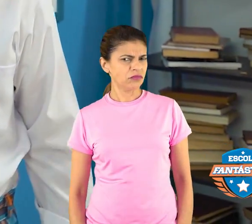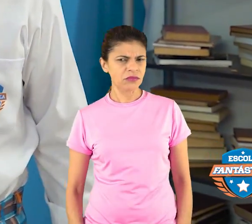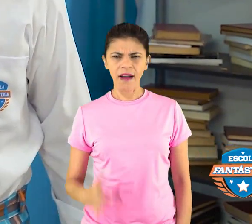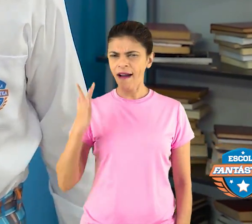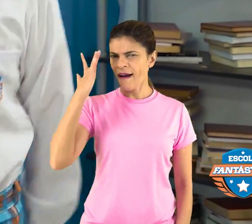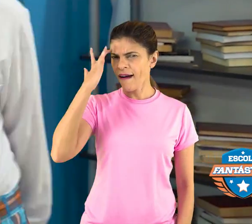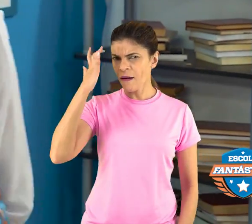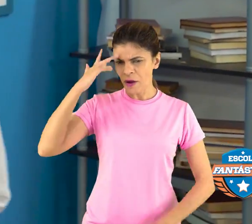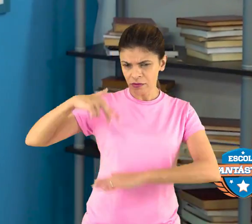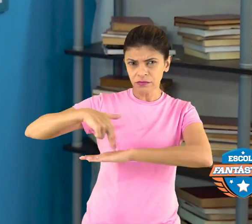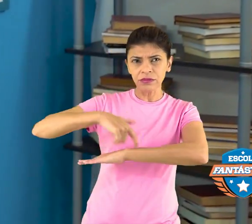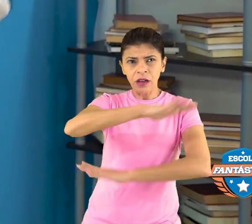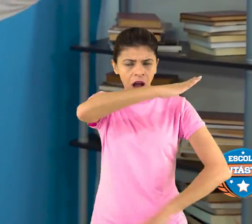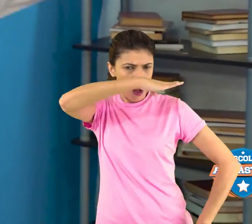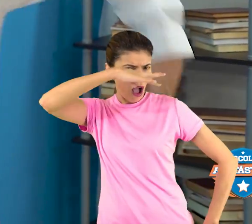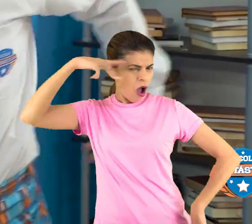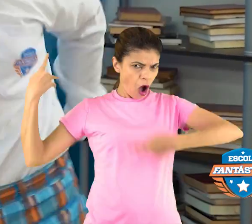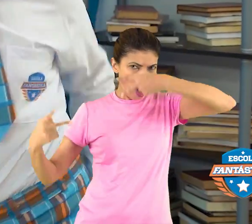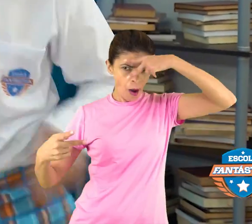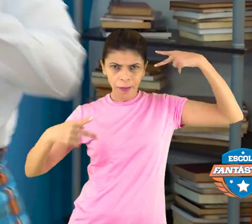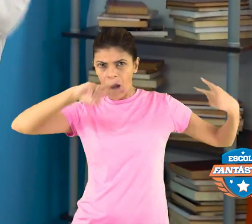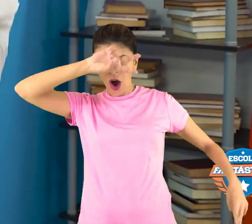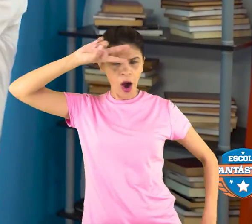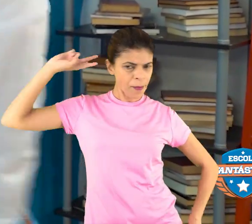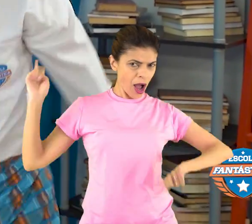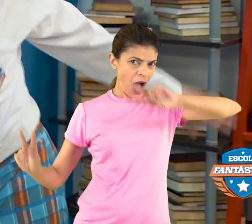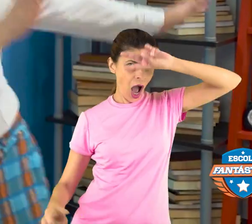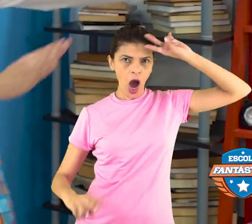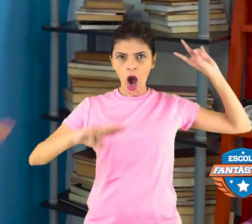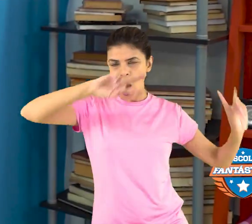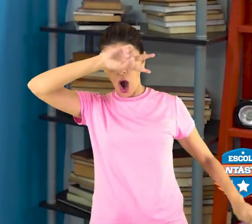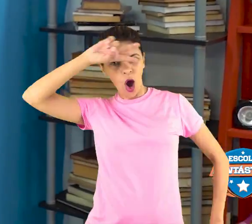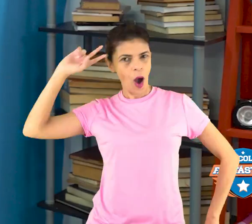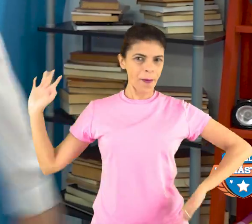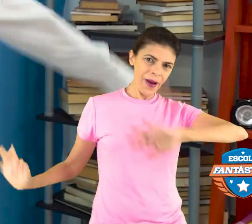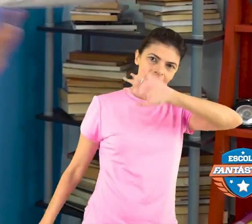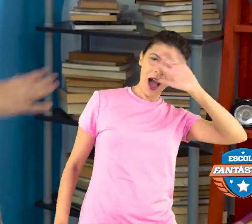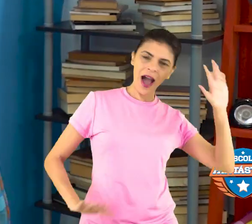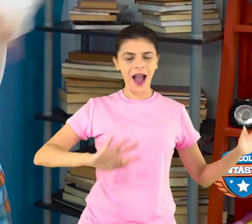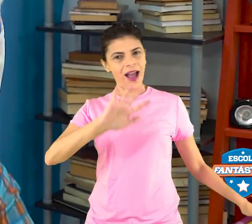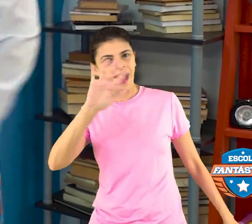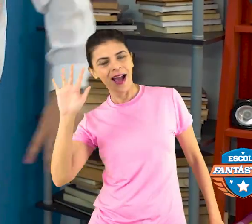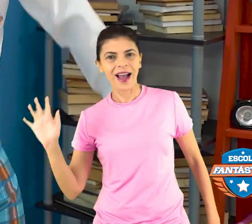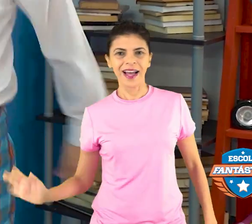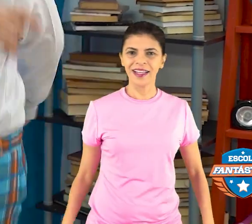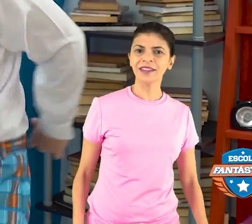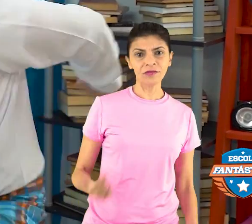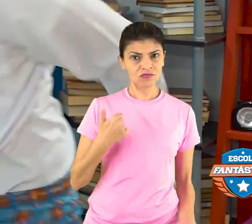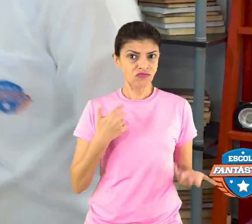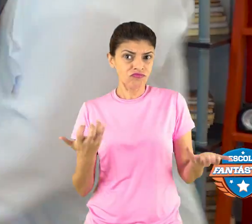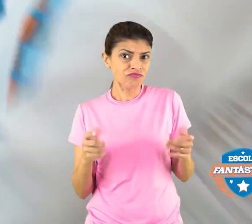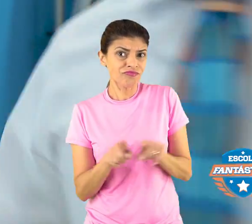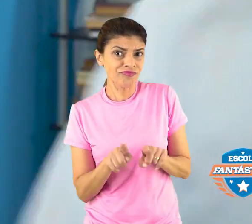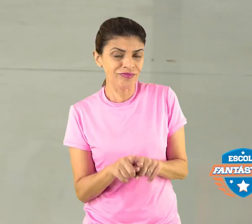Desfile de moda? Opa, opa, opa! Tô